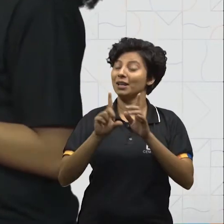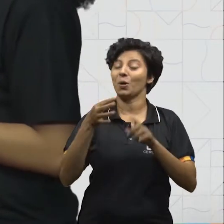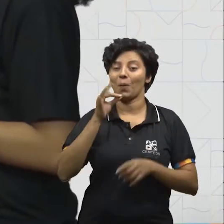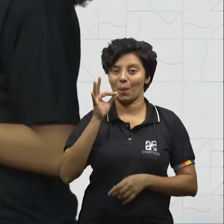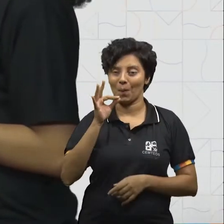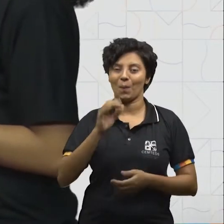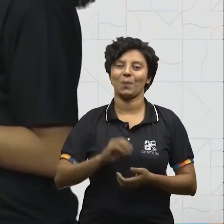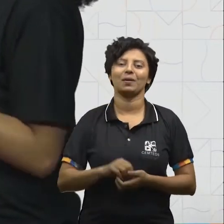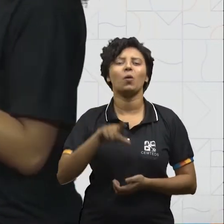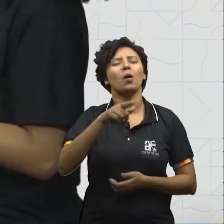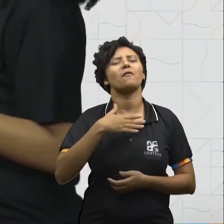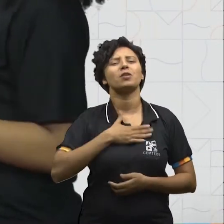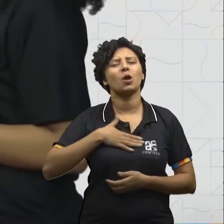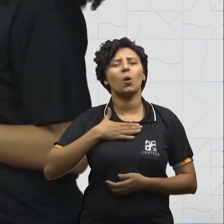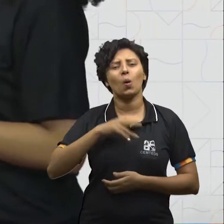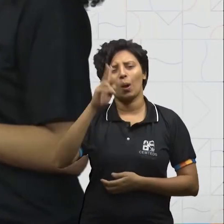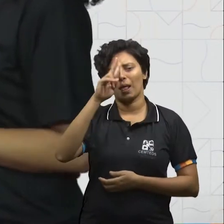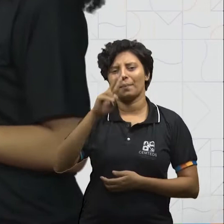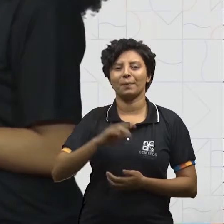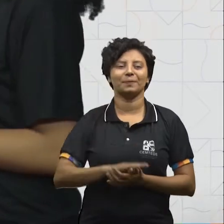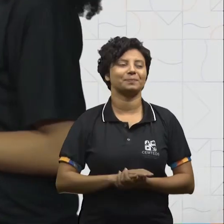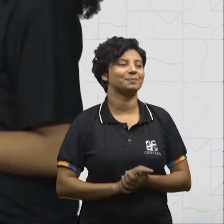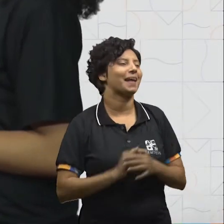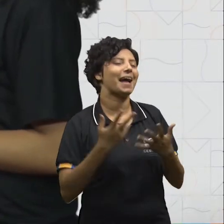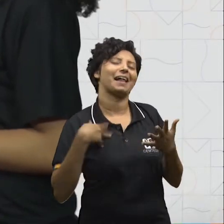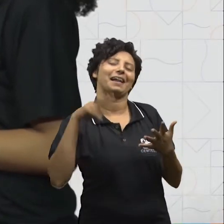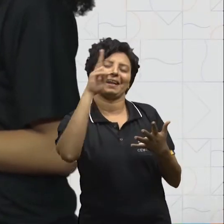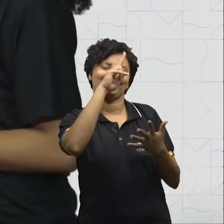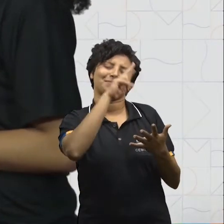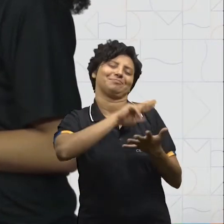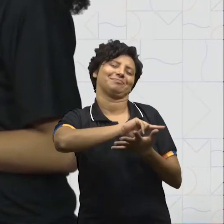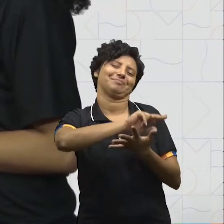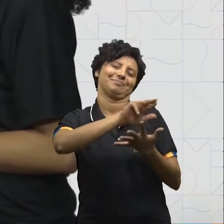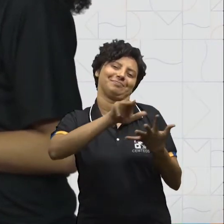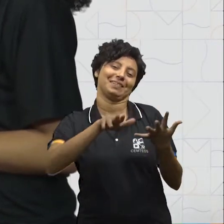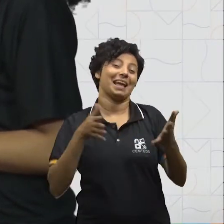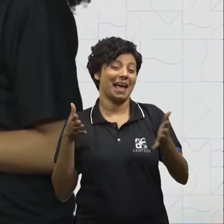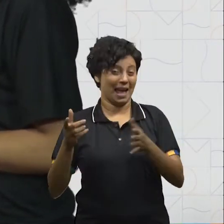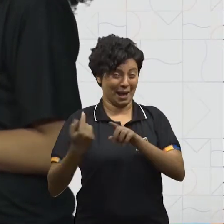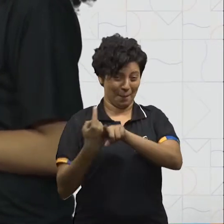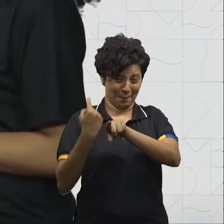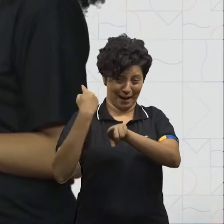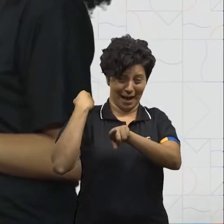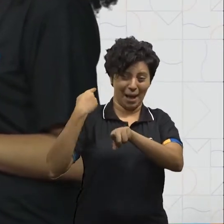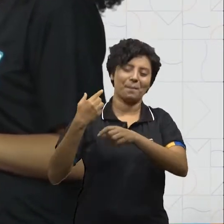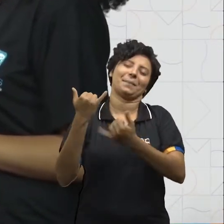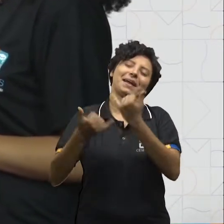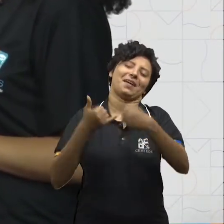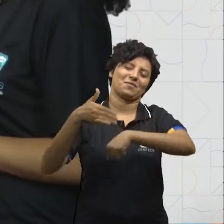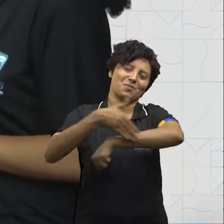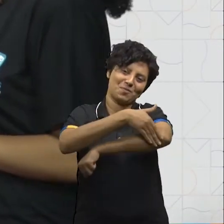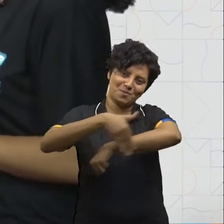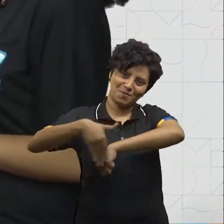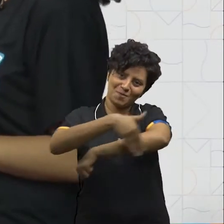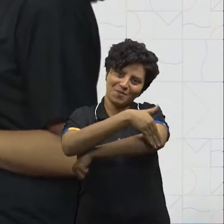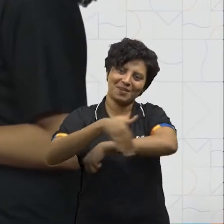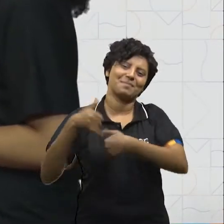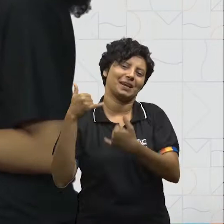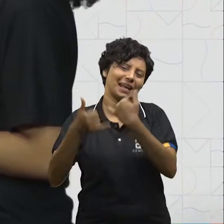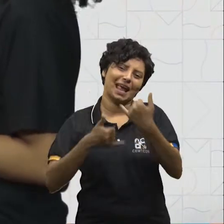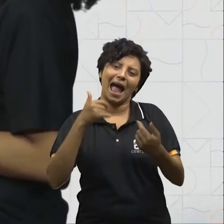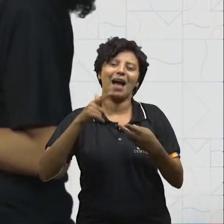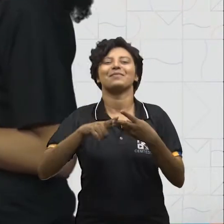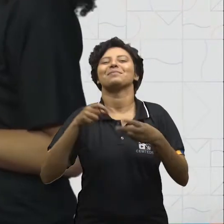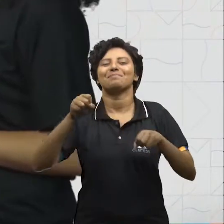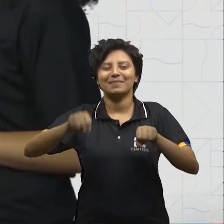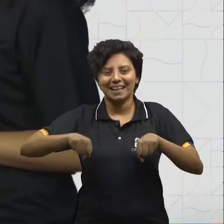de tomar o café. Do que a senhora gosta de lembrar? Eu tenho tantas lembranças. Eu ainda sou da época de brincar na rua. Brincava